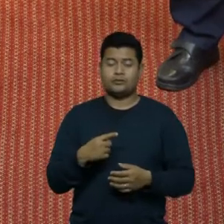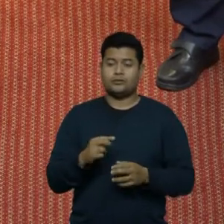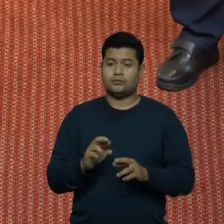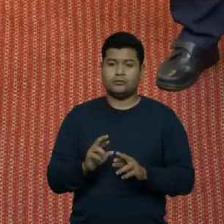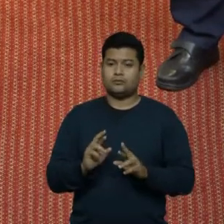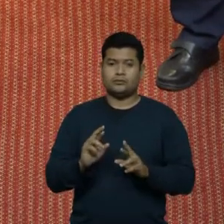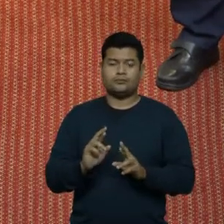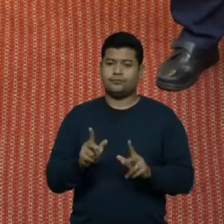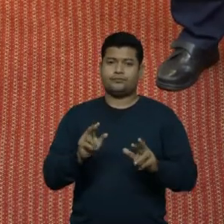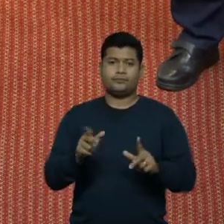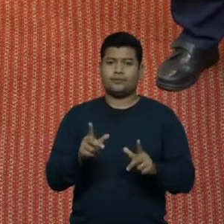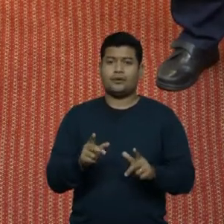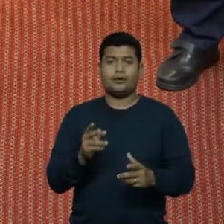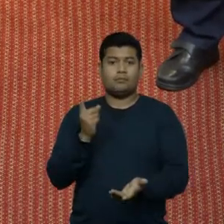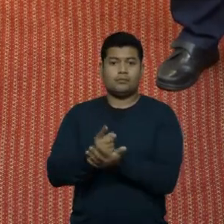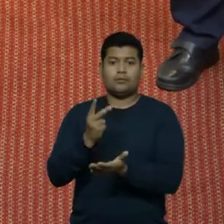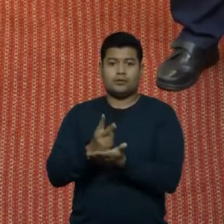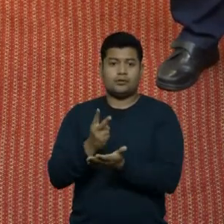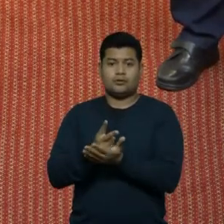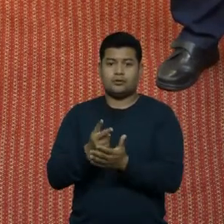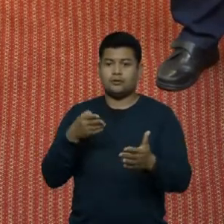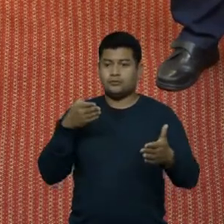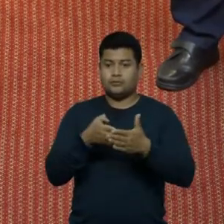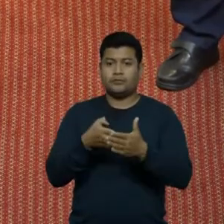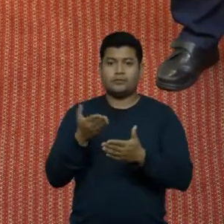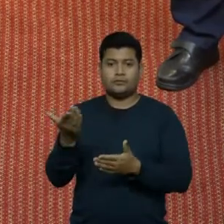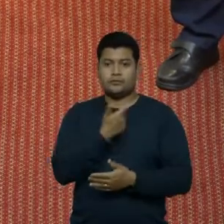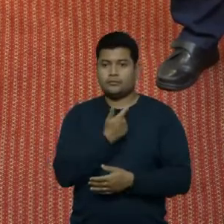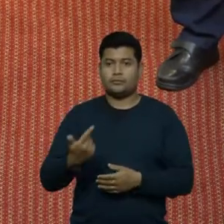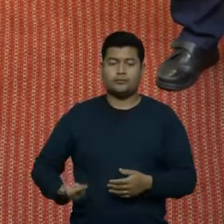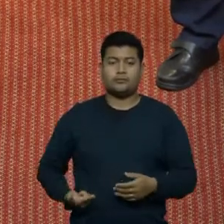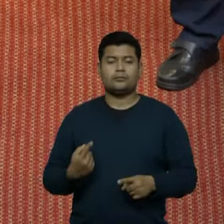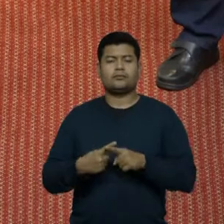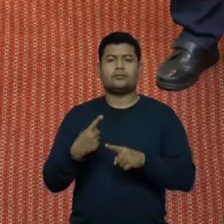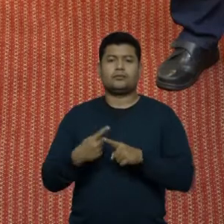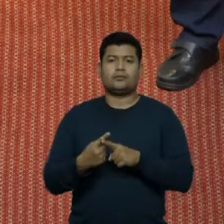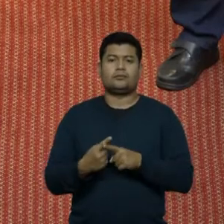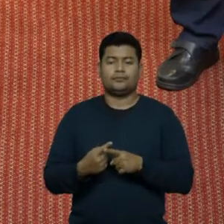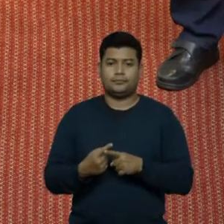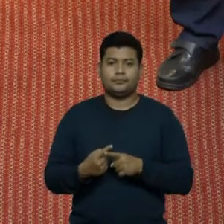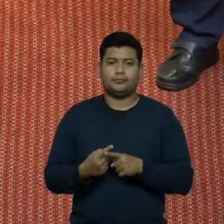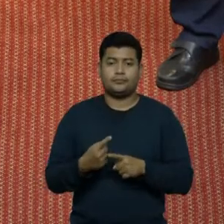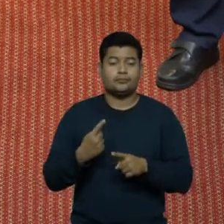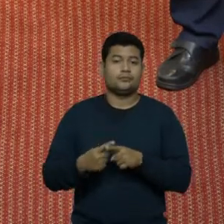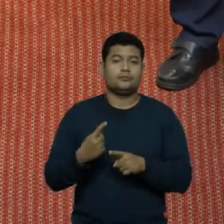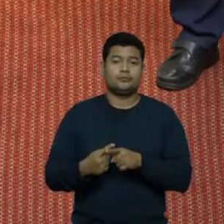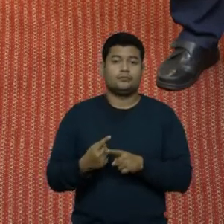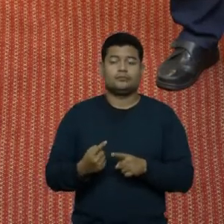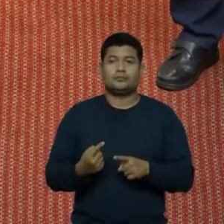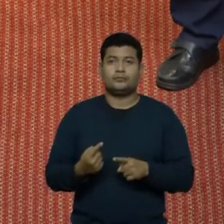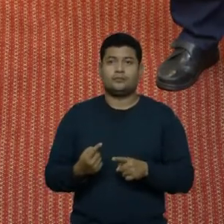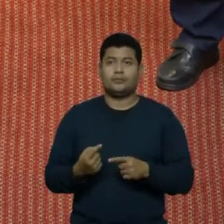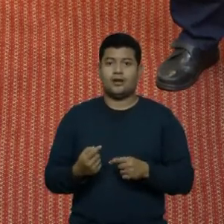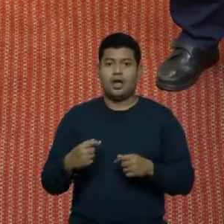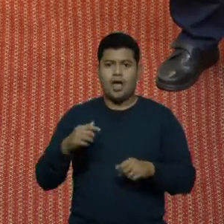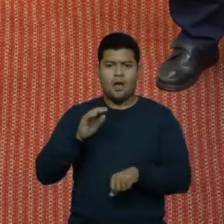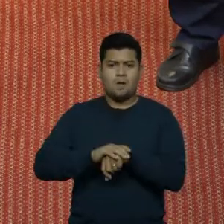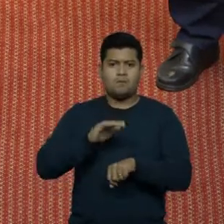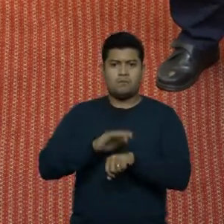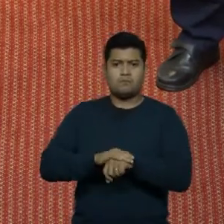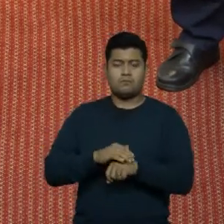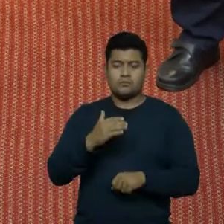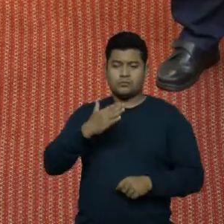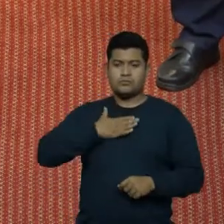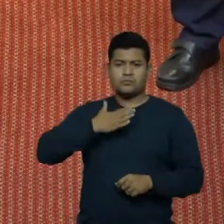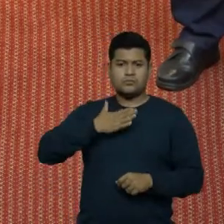mantivemos o veto do Governador o porquê que mantivemos objeto porque não é de prerrogativa do